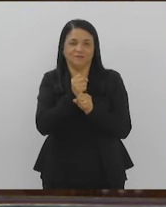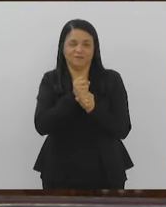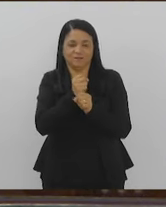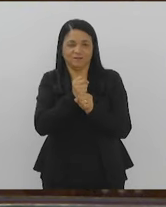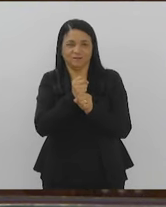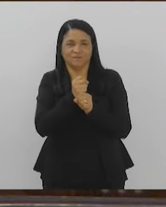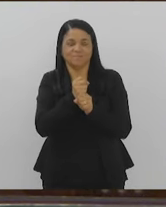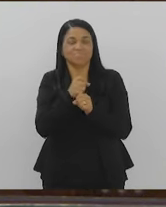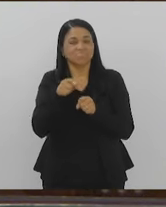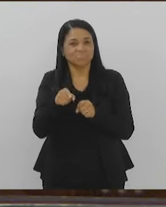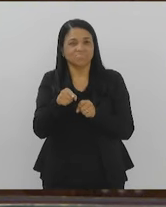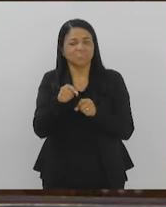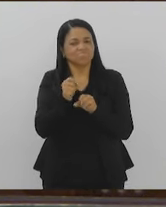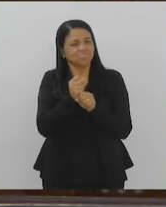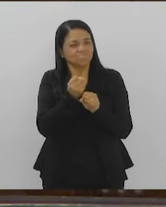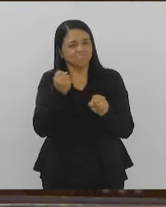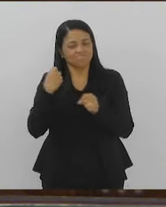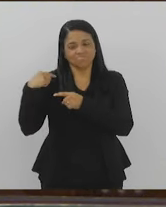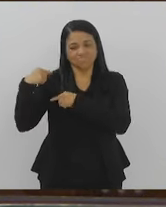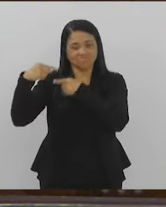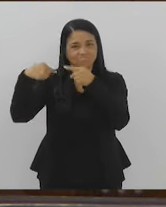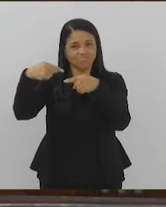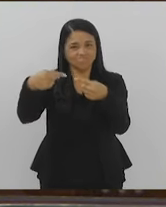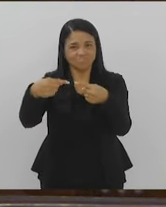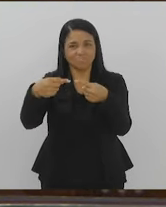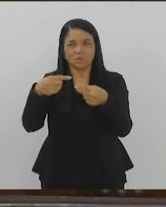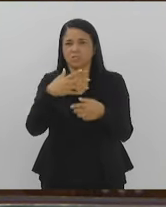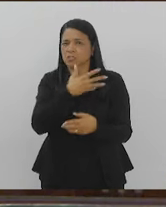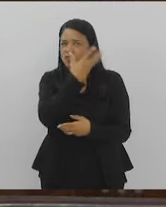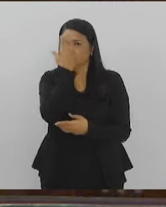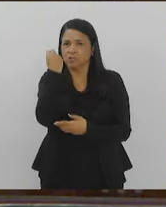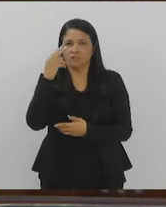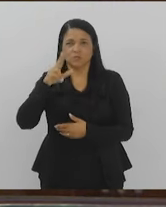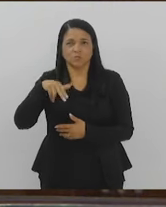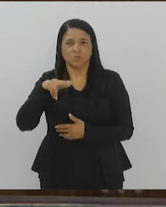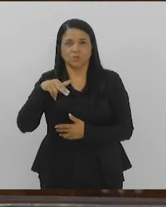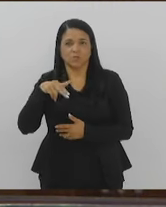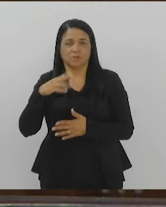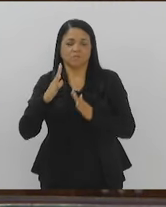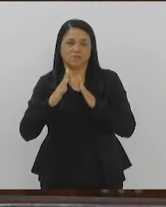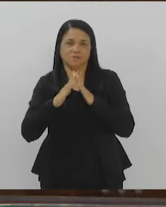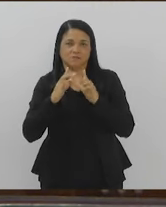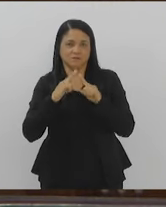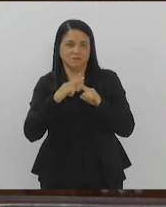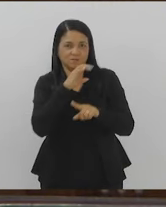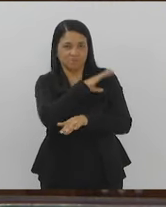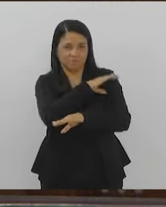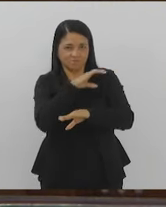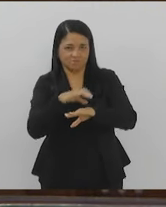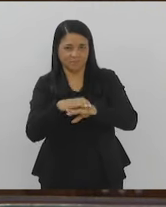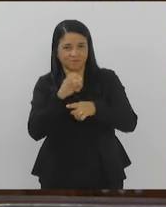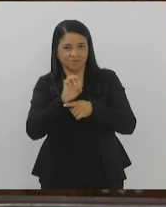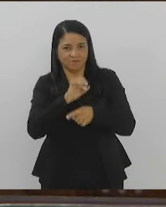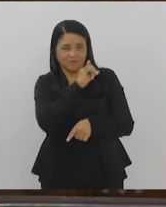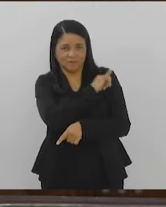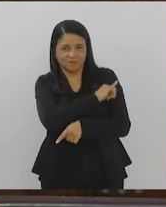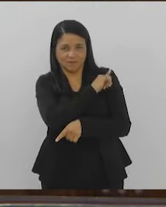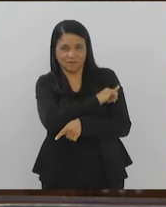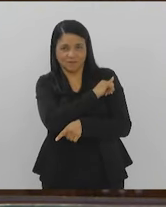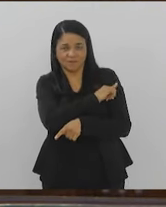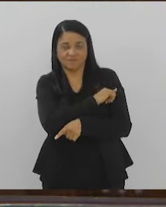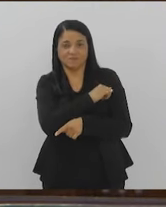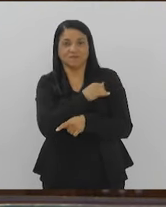e relevante legado jamais será esquecido pelas igrejas Assembleia de Deus do Rio de Janeiro. O que muitos